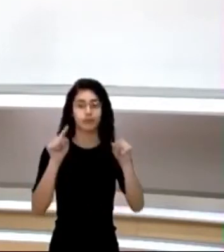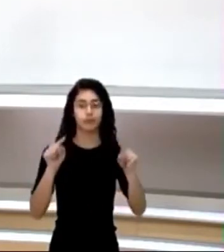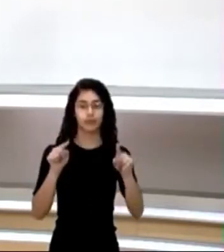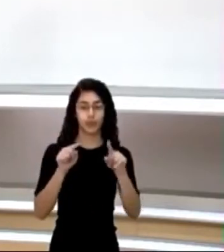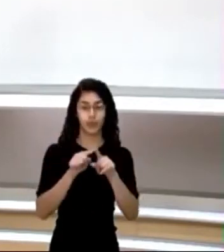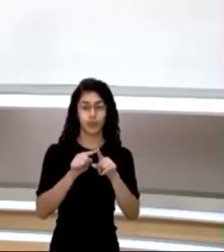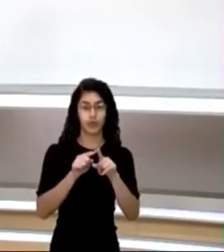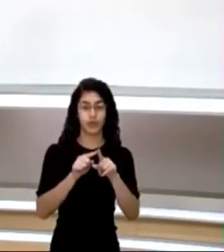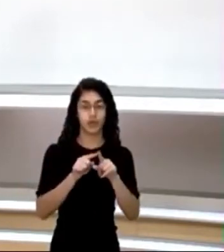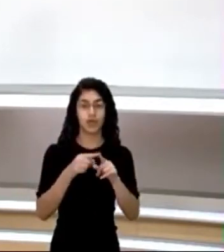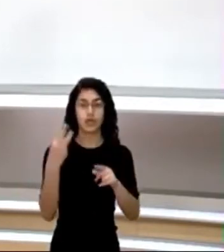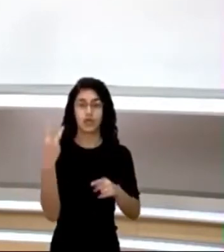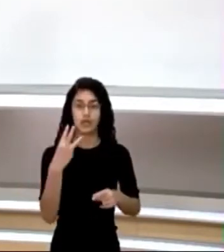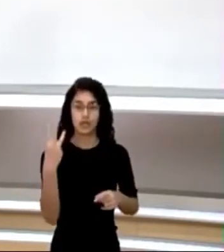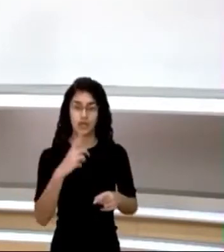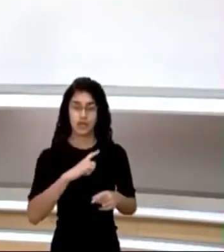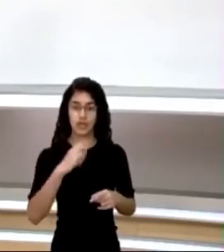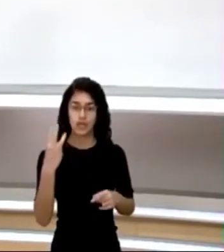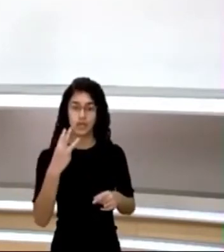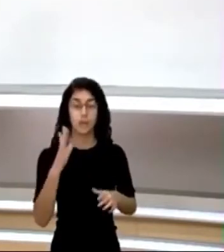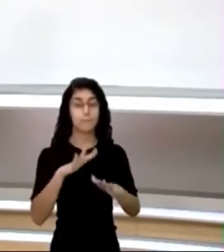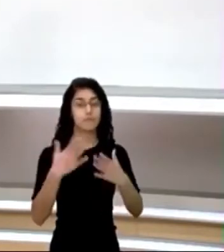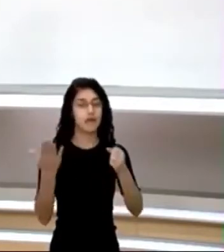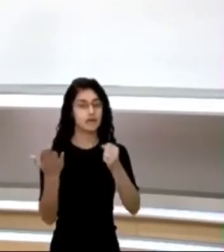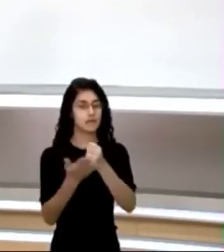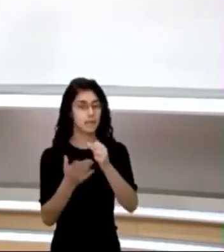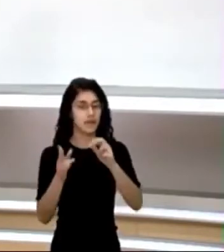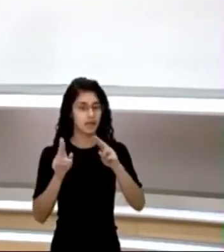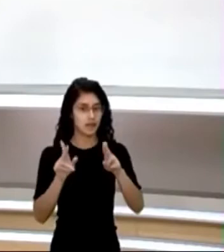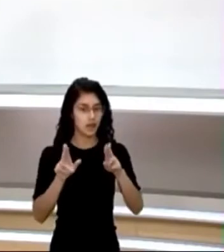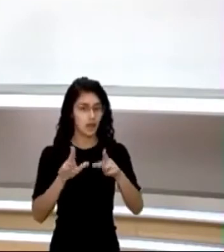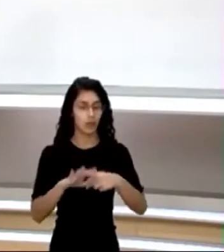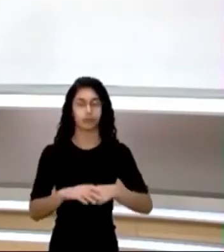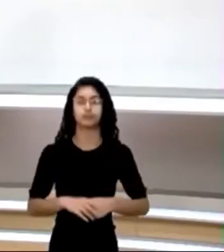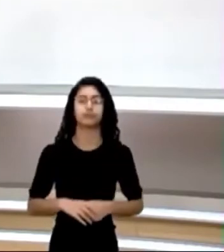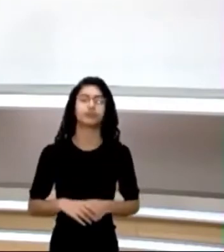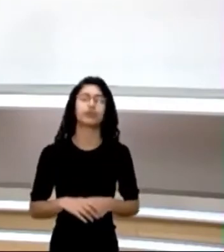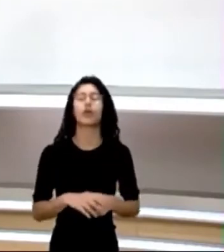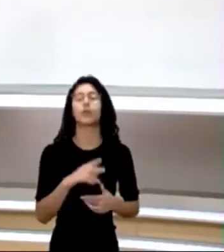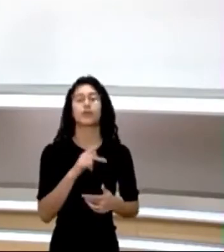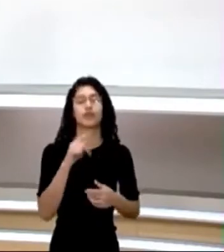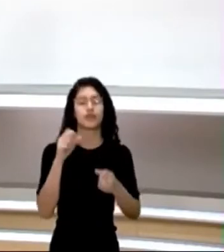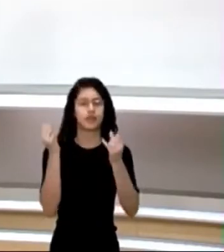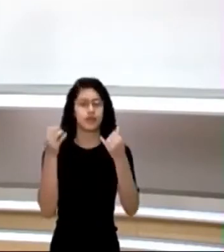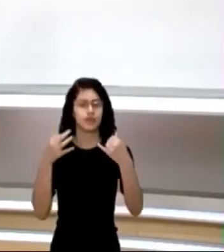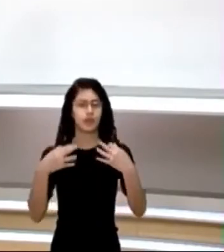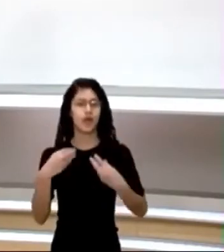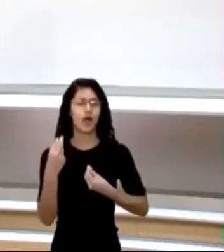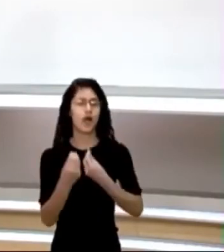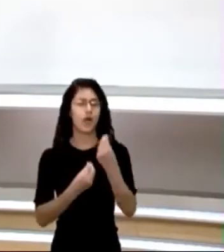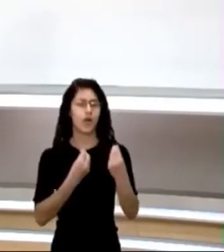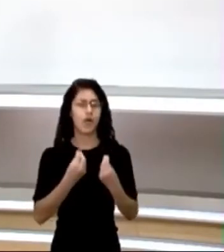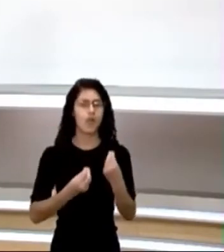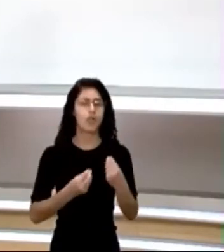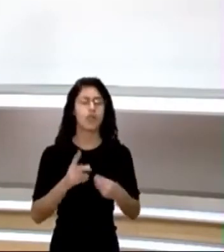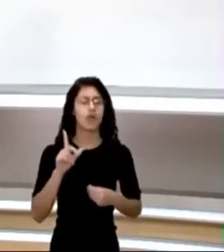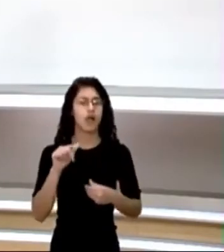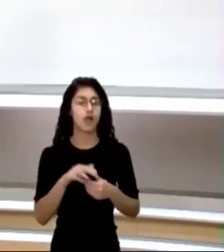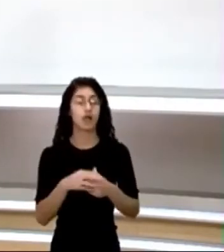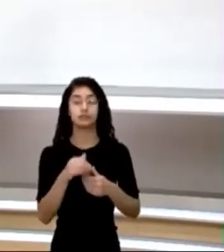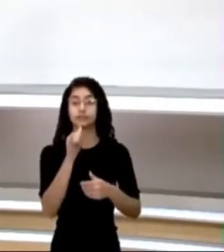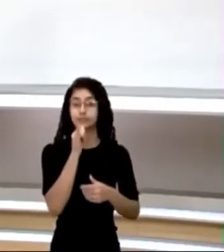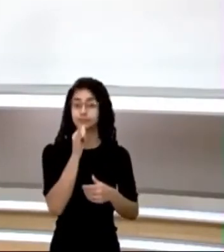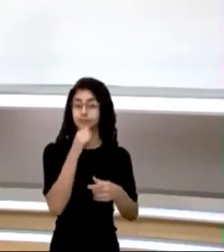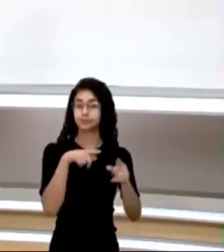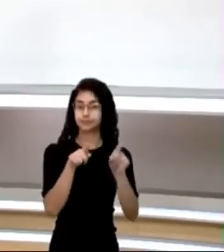3 dimensões, só que as suas bases, elas são iguais, tá certo? Então, o professor vai contar para você como são os prismas, dar exemplo